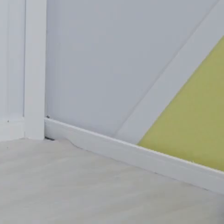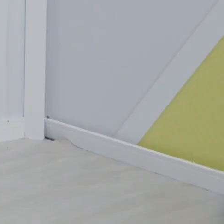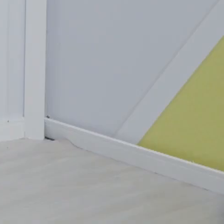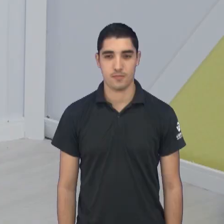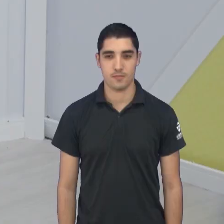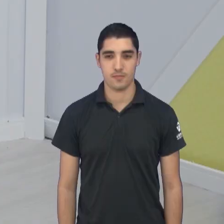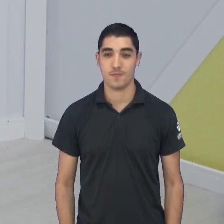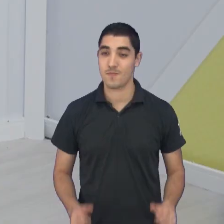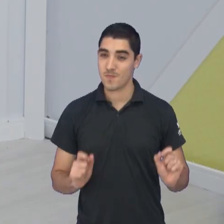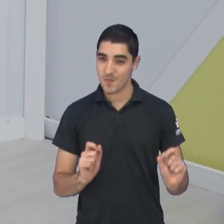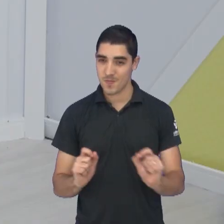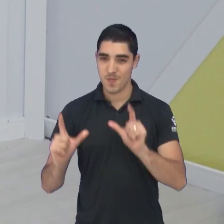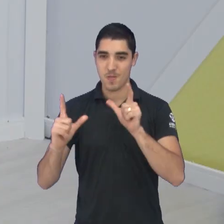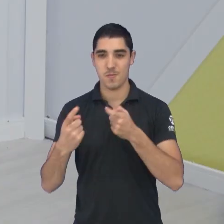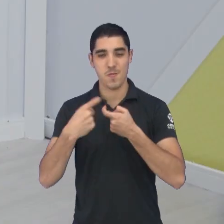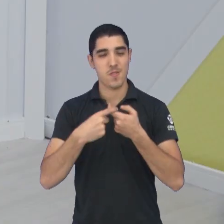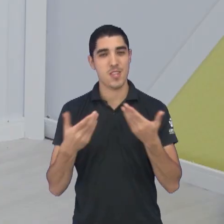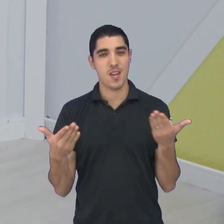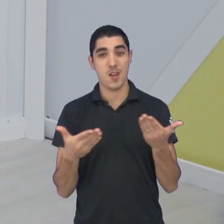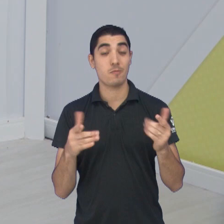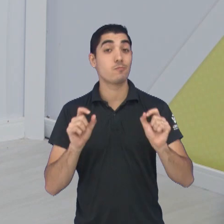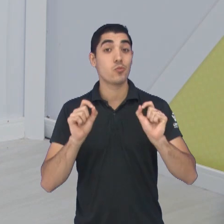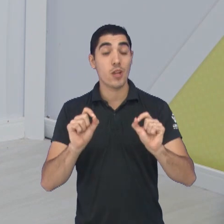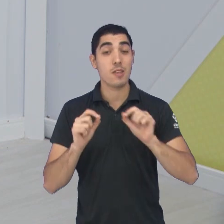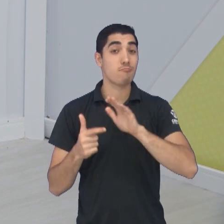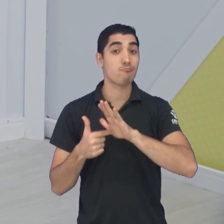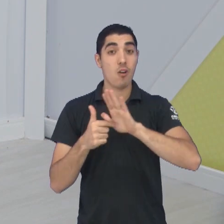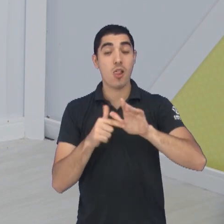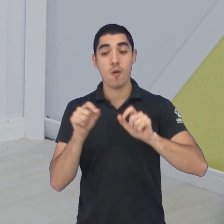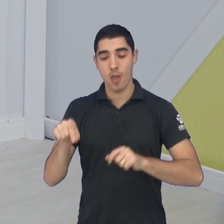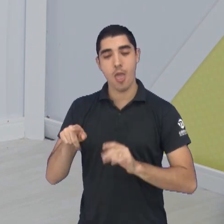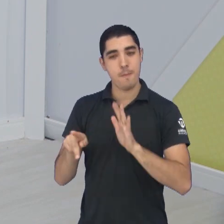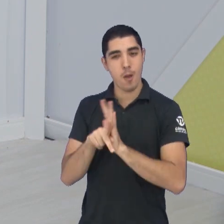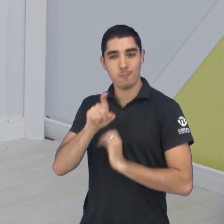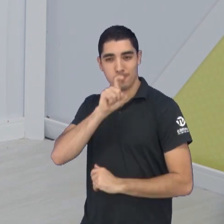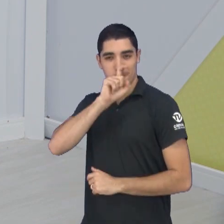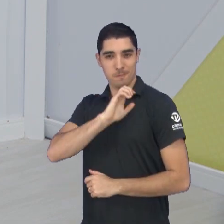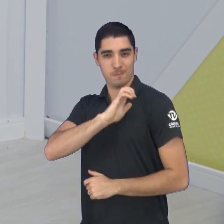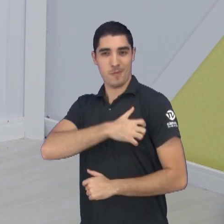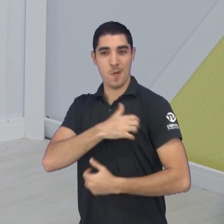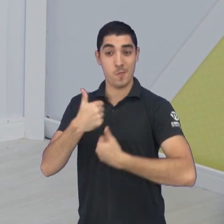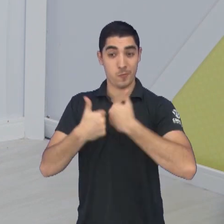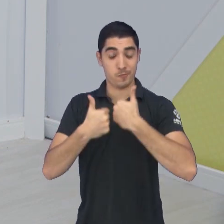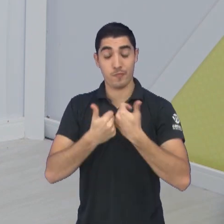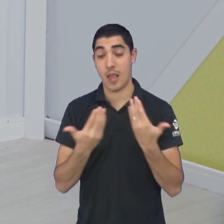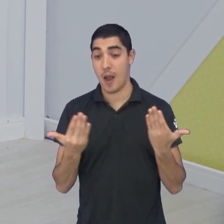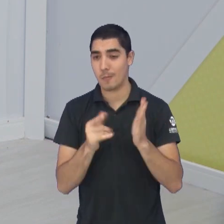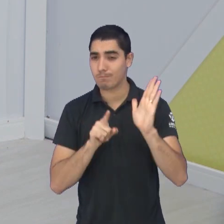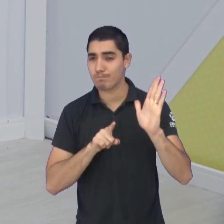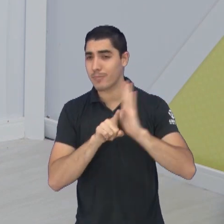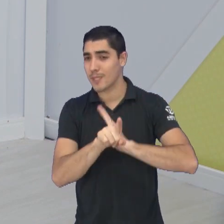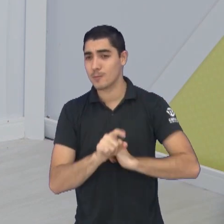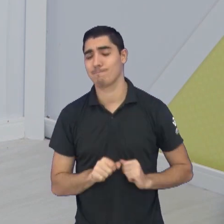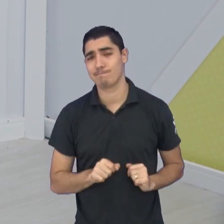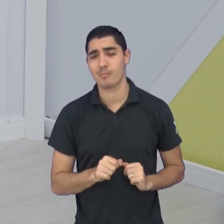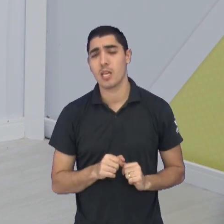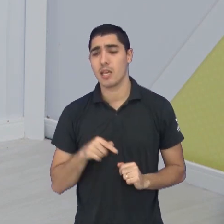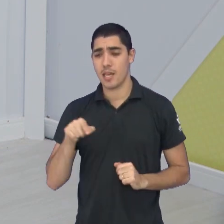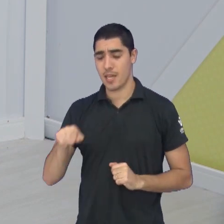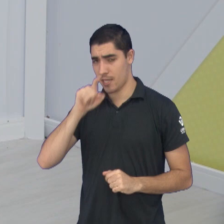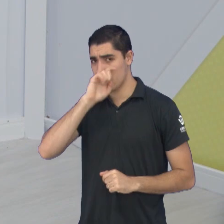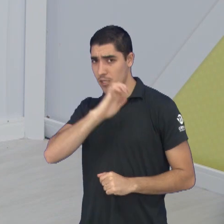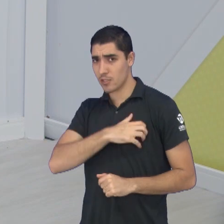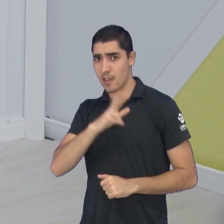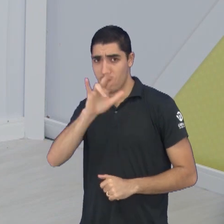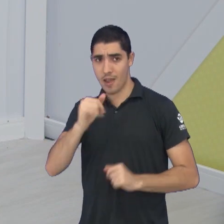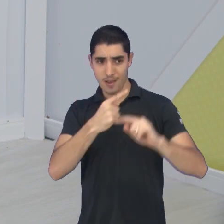Muito bem, estamos de volta com a Hora do Esporte para falar da Águia do Vale. E a pergunta é a seguinte: com que time o São José vai